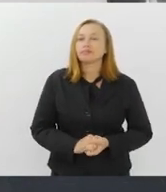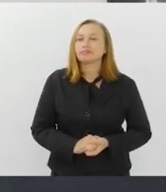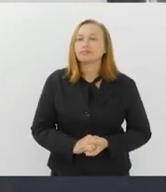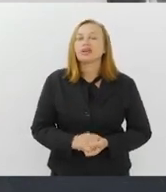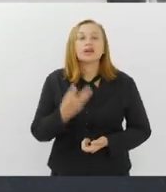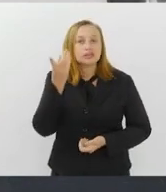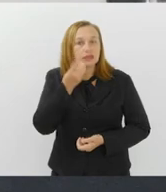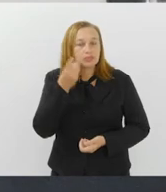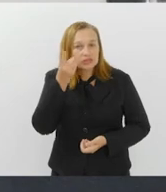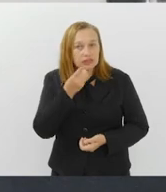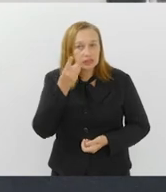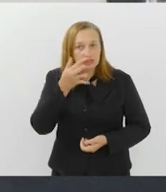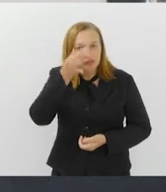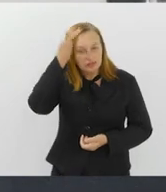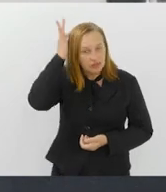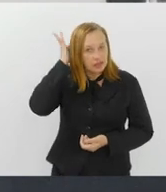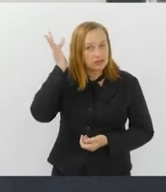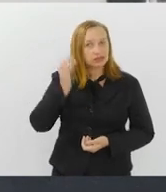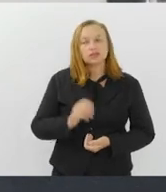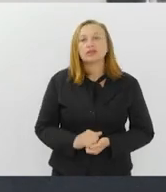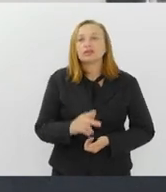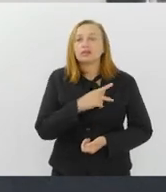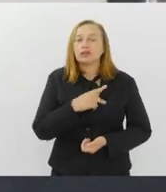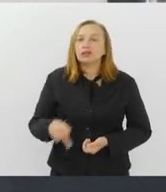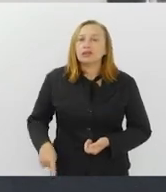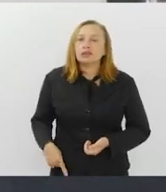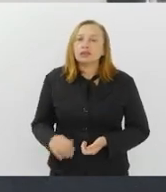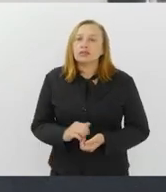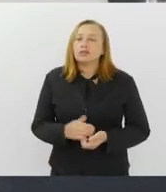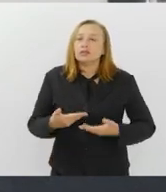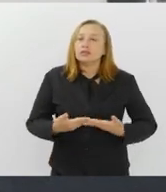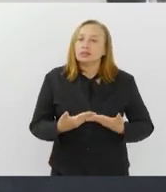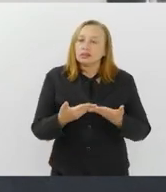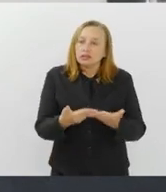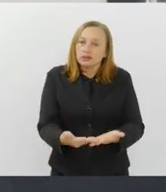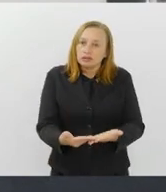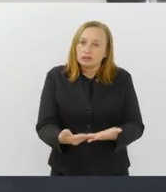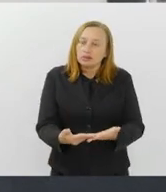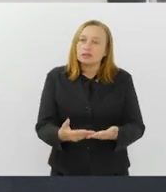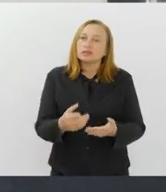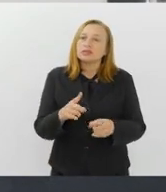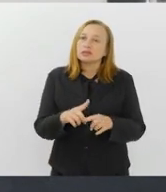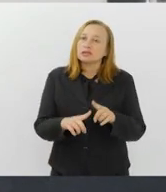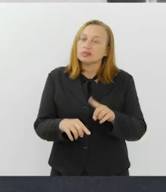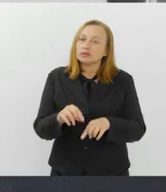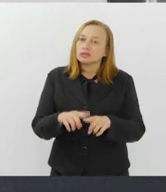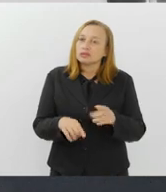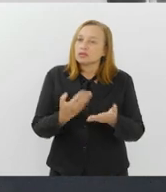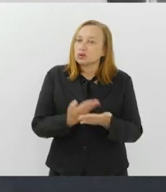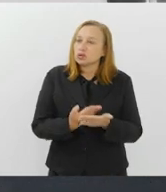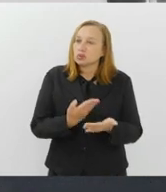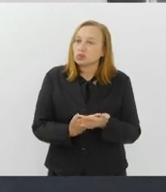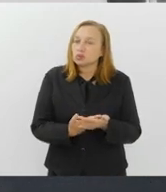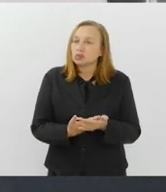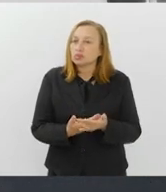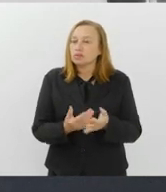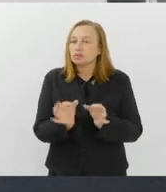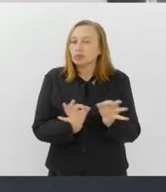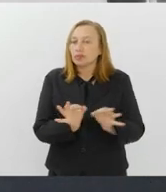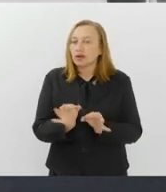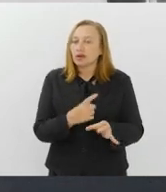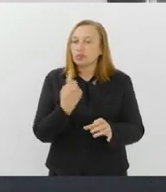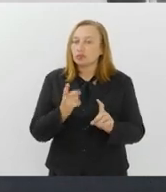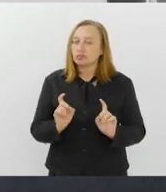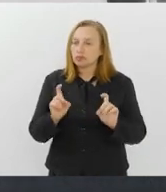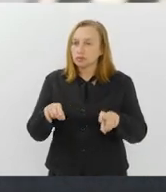deputado Fred, presidente, eu encaminho um material de estudo que é elaborado pelo nosso gabinete para